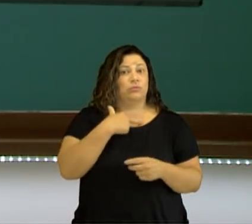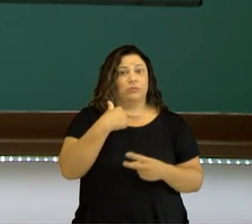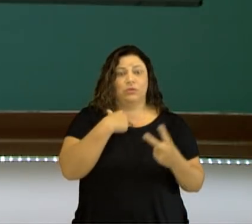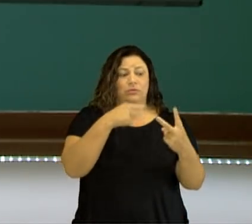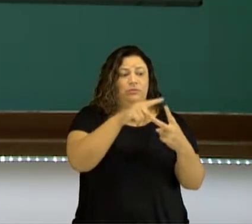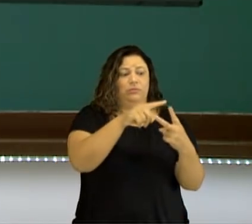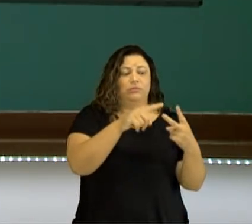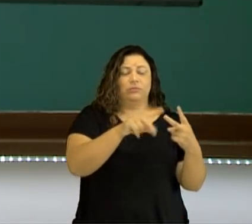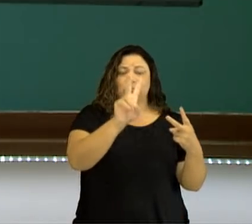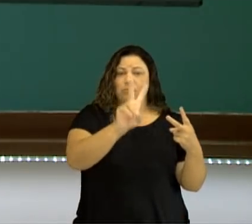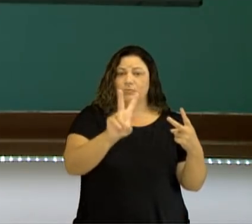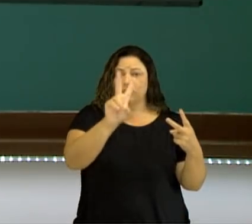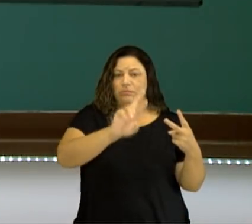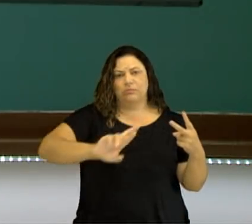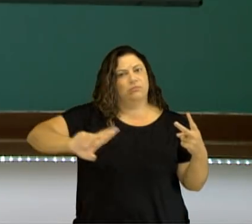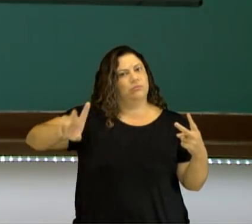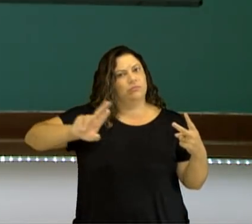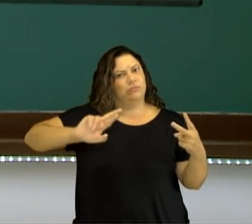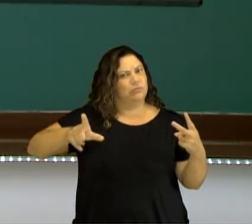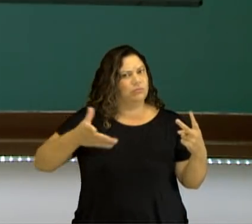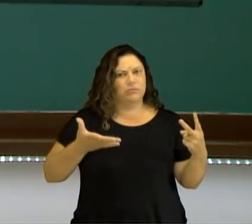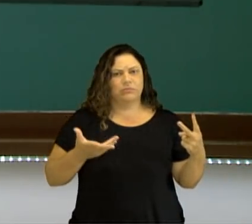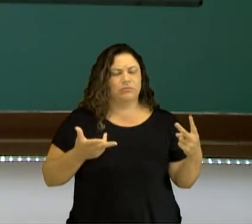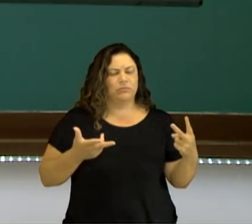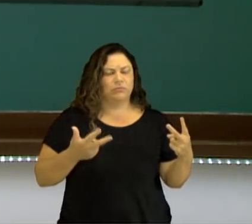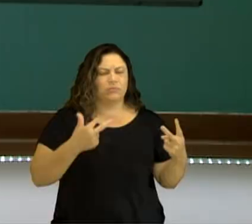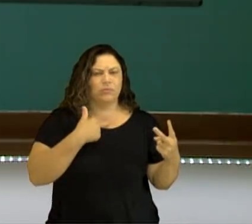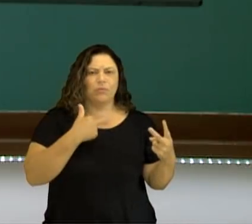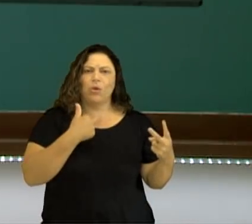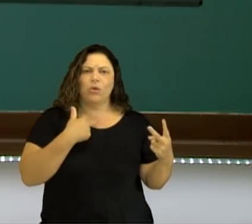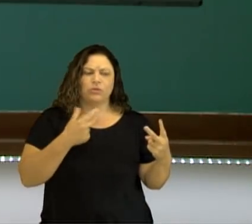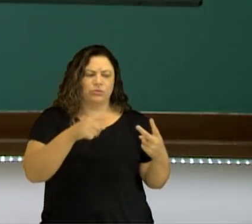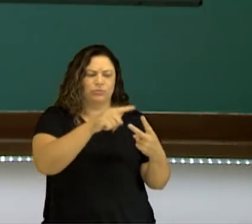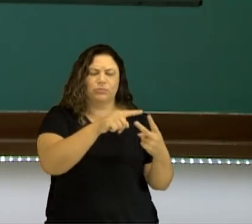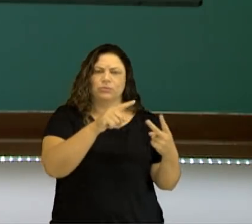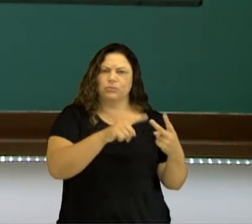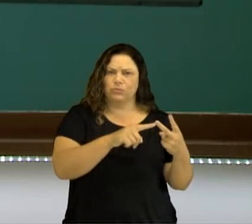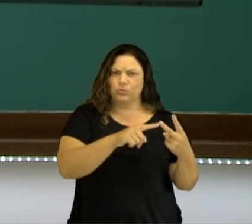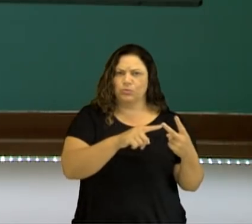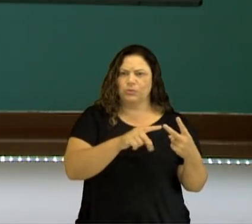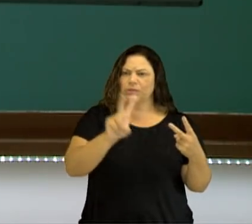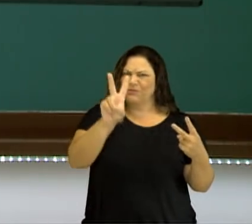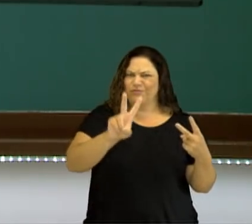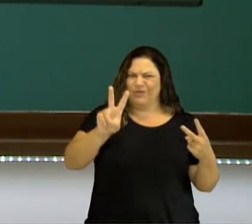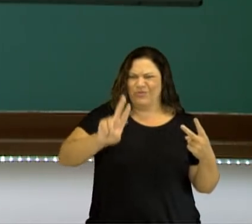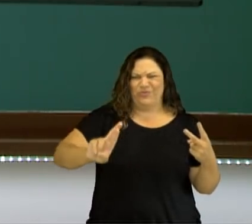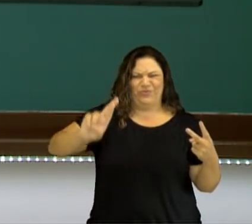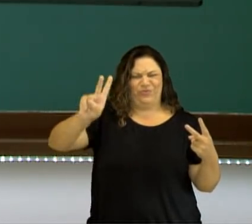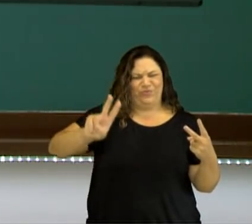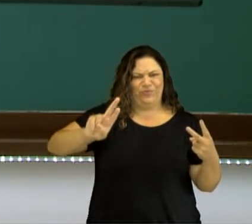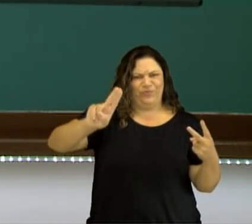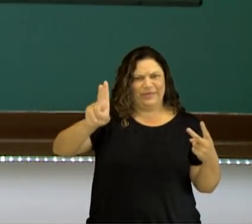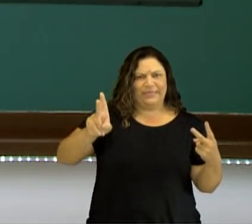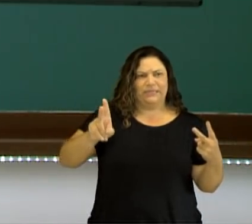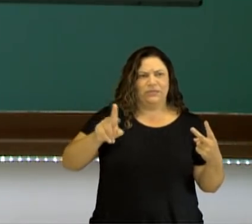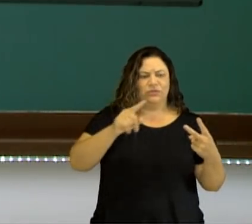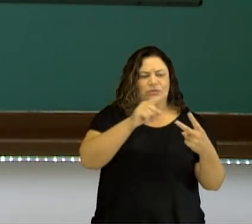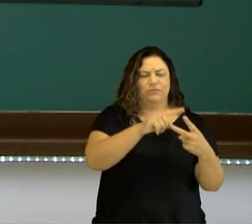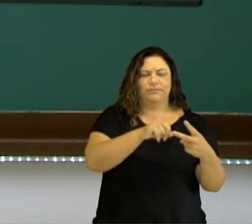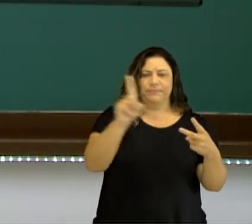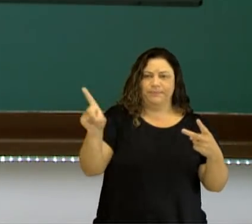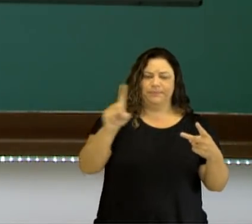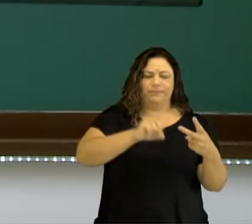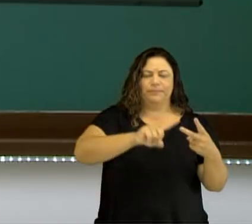valores diferentes ou eu não posso ter duas quantidades diferentes para o mesmo valor cobrado, tá? Então, é sempre uma para uma.